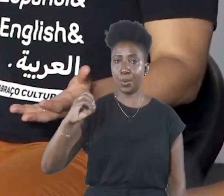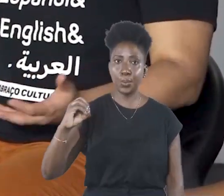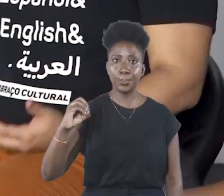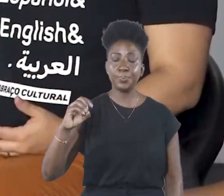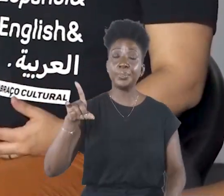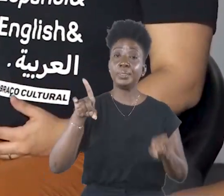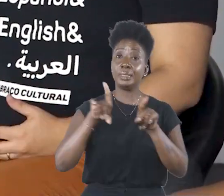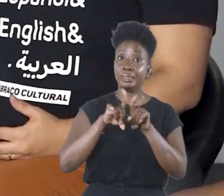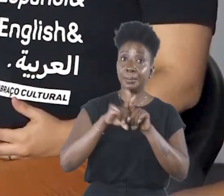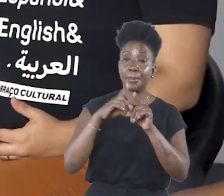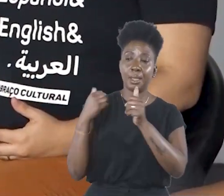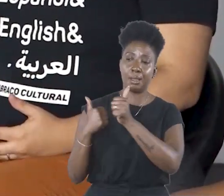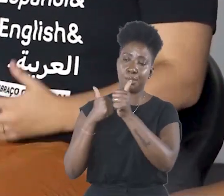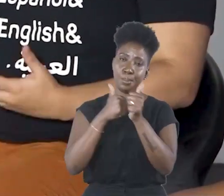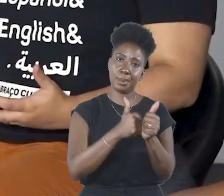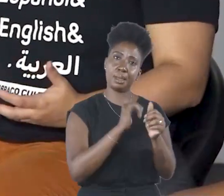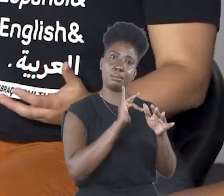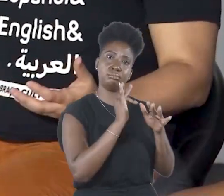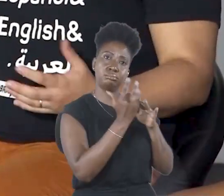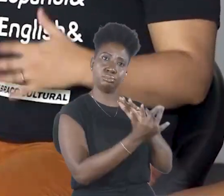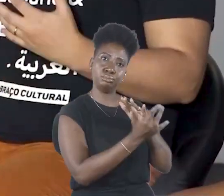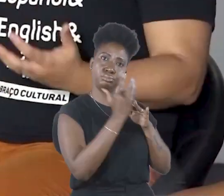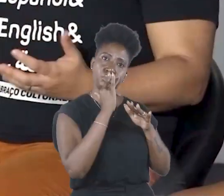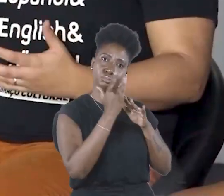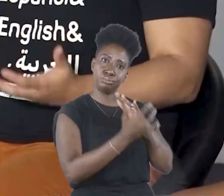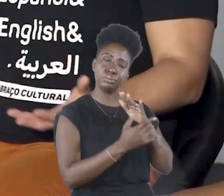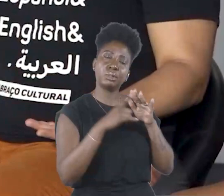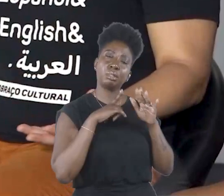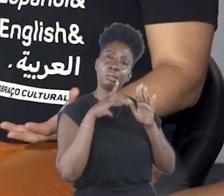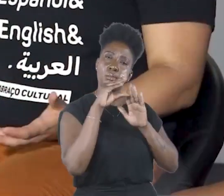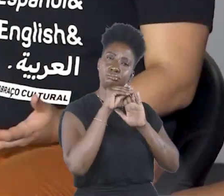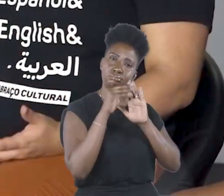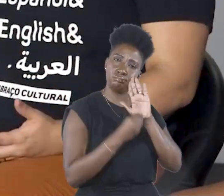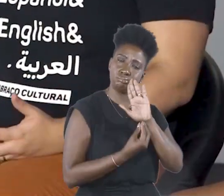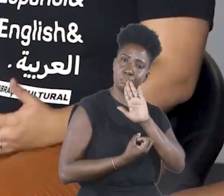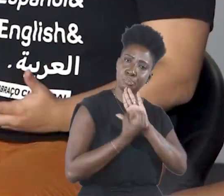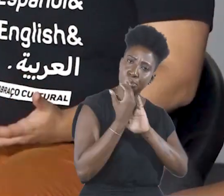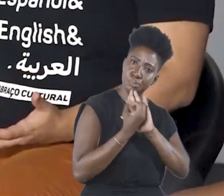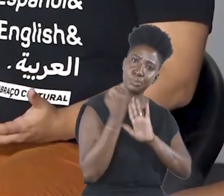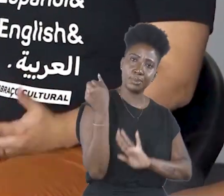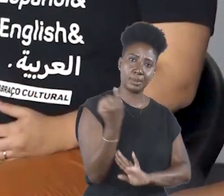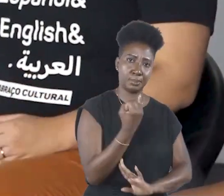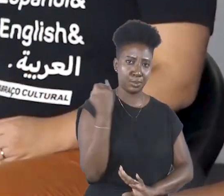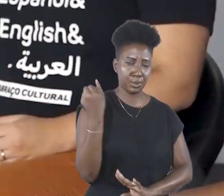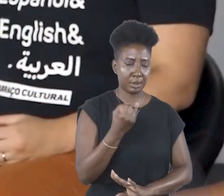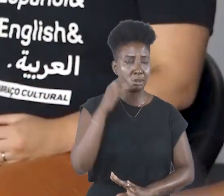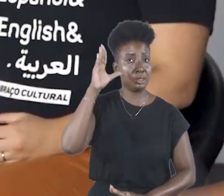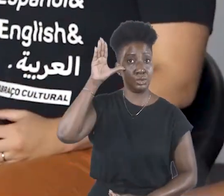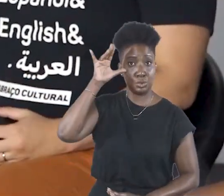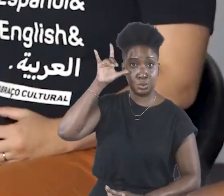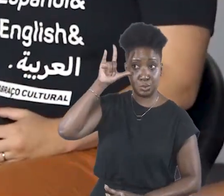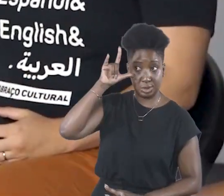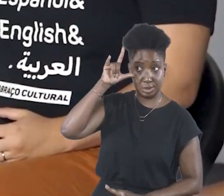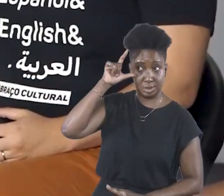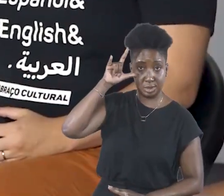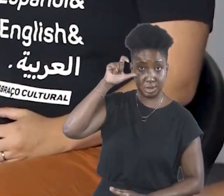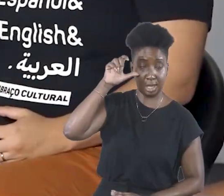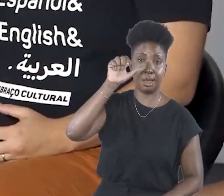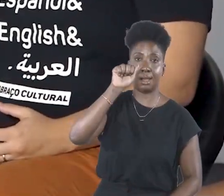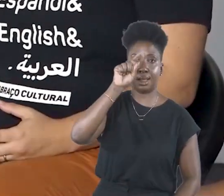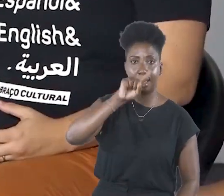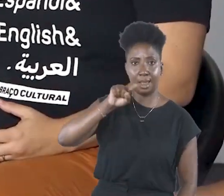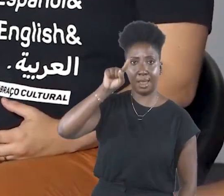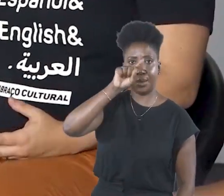faço isso, né? Então, eu acho que é aprender a viver e a construir um mundo melhor. Então, acreditar que a diversidade, ela não é